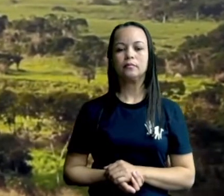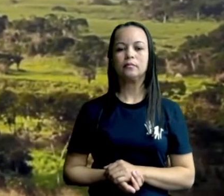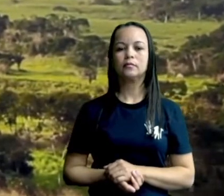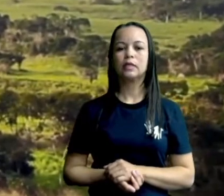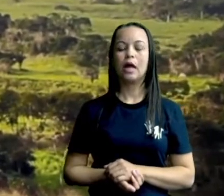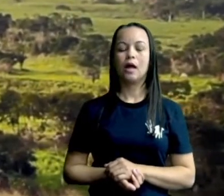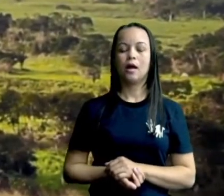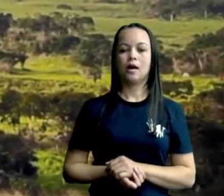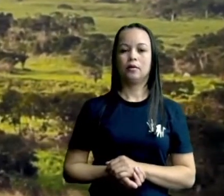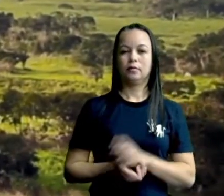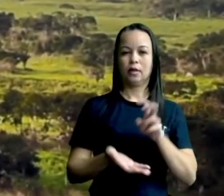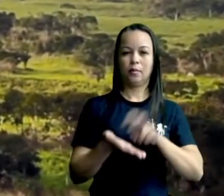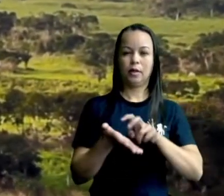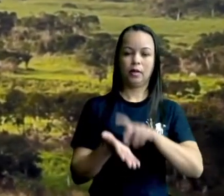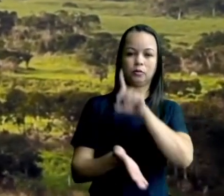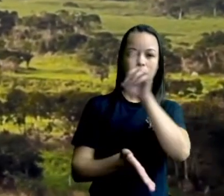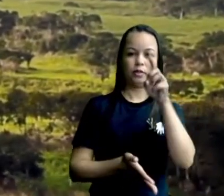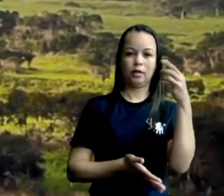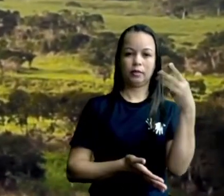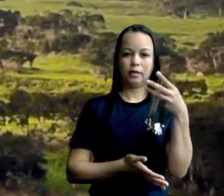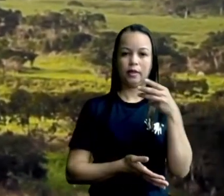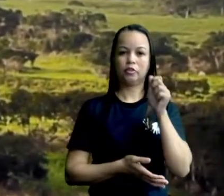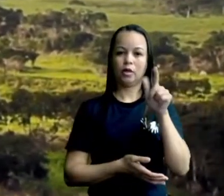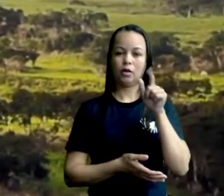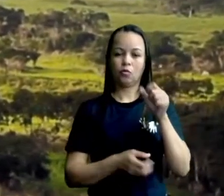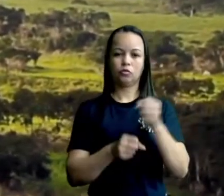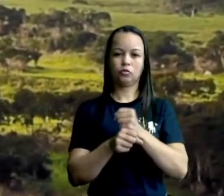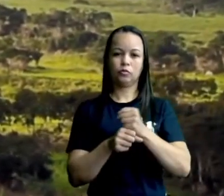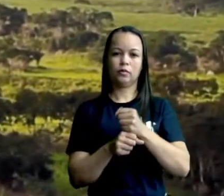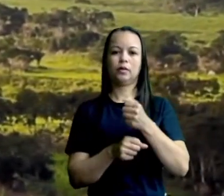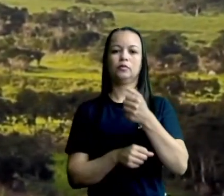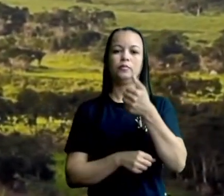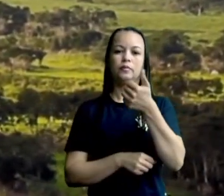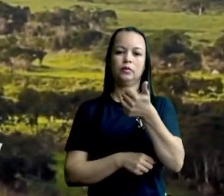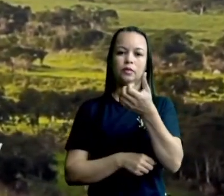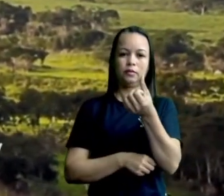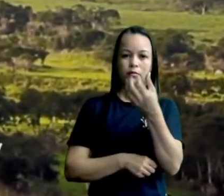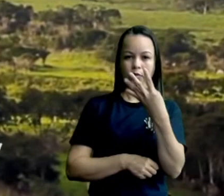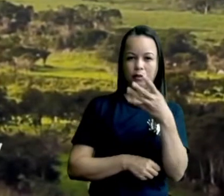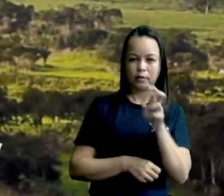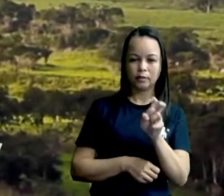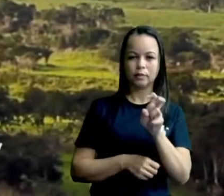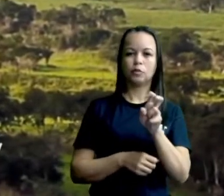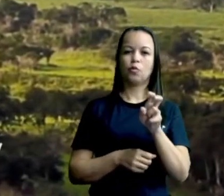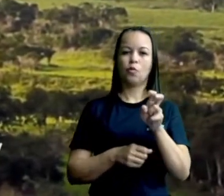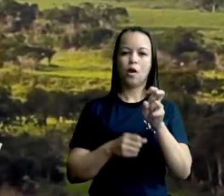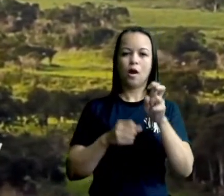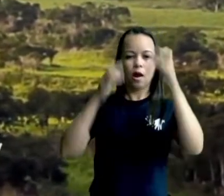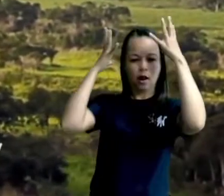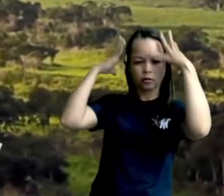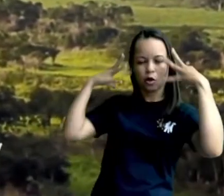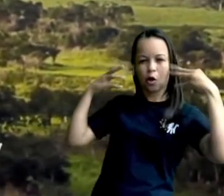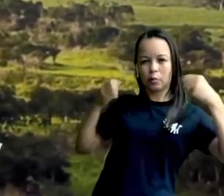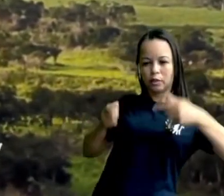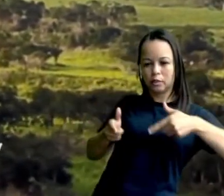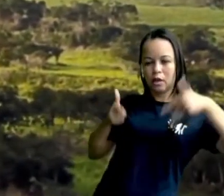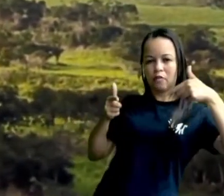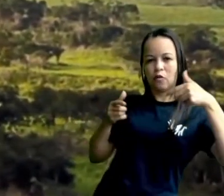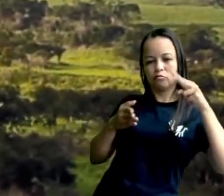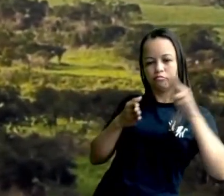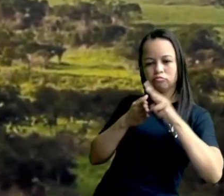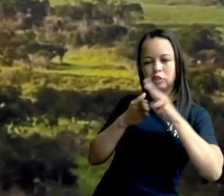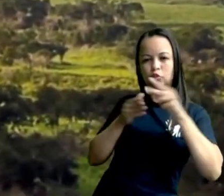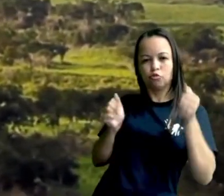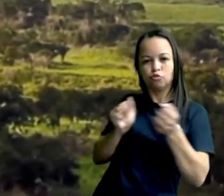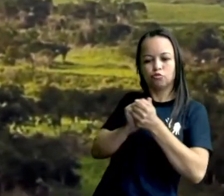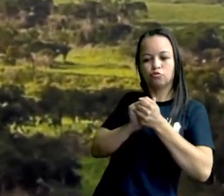Na manhã de 3 de agosto de 1645, as tropas holandesas, que tinham à frente uma multidão de índios aliados,